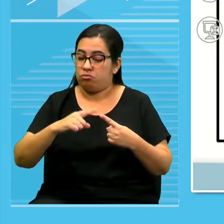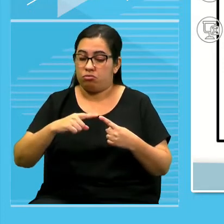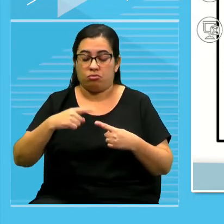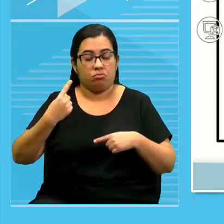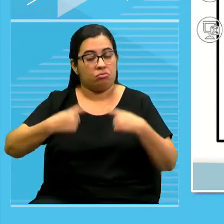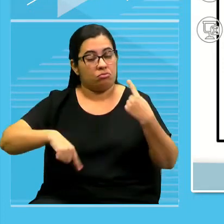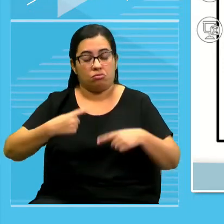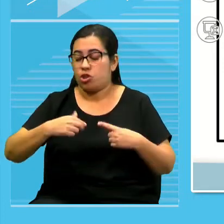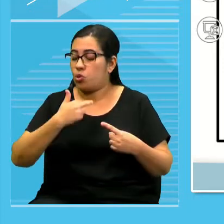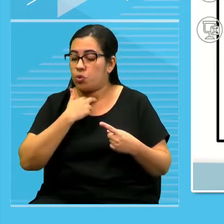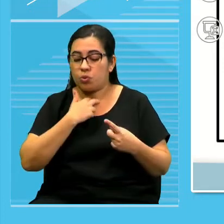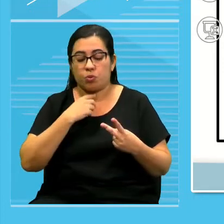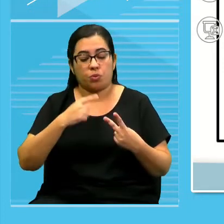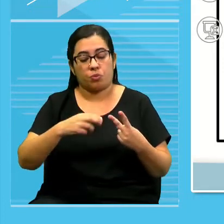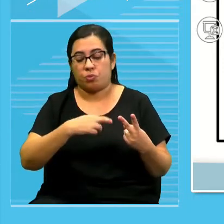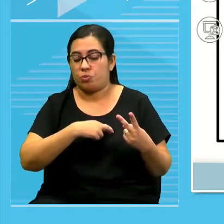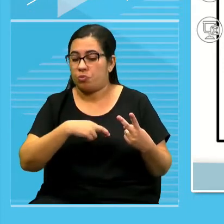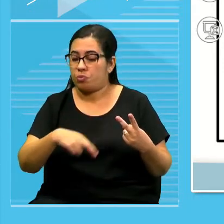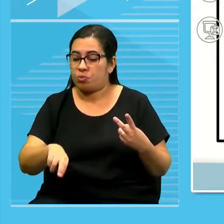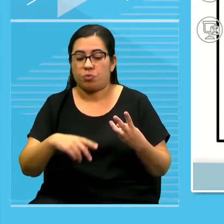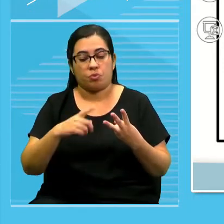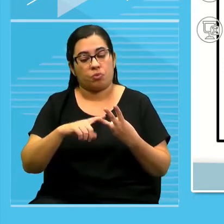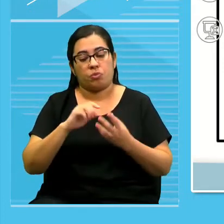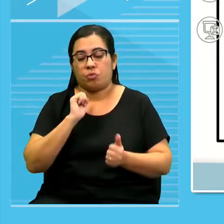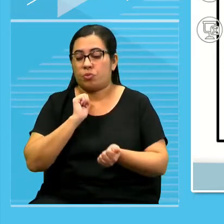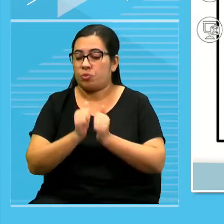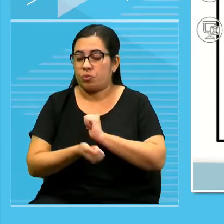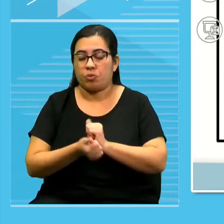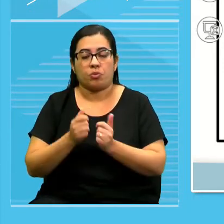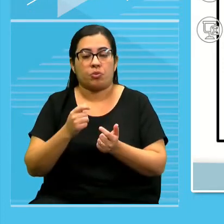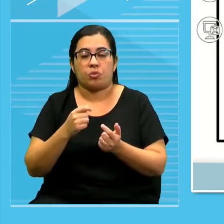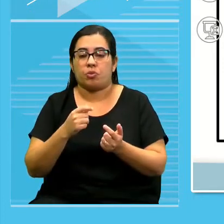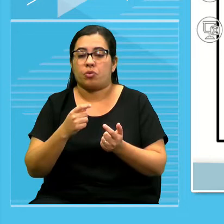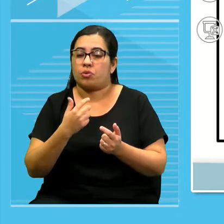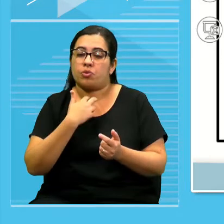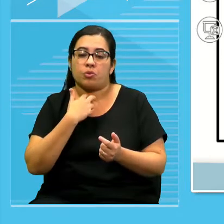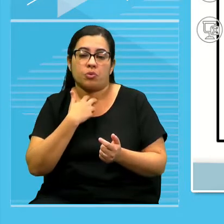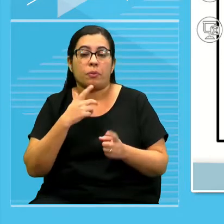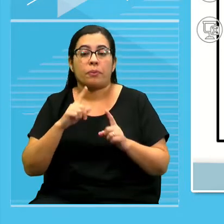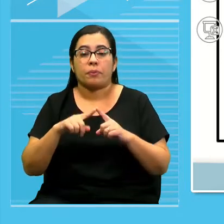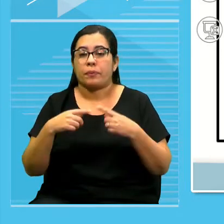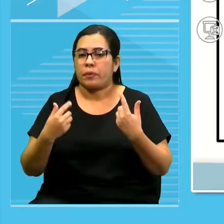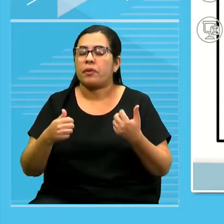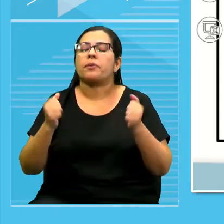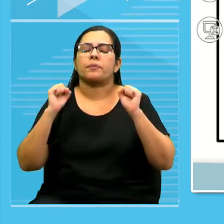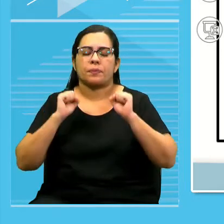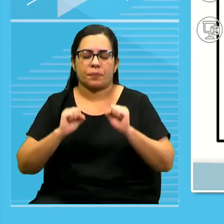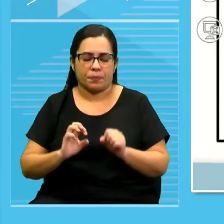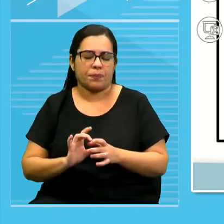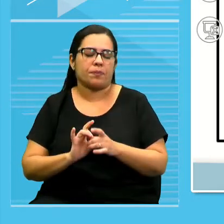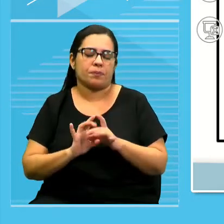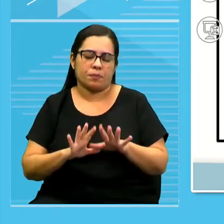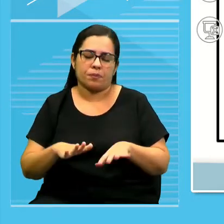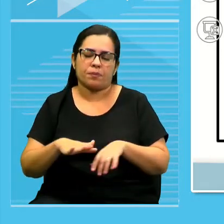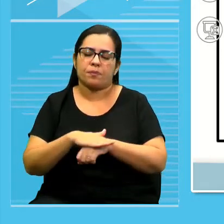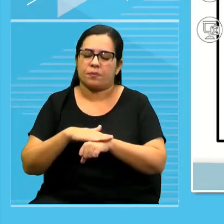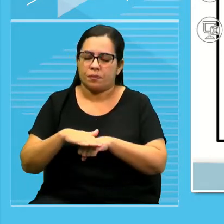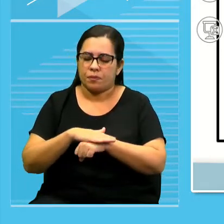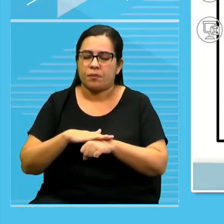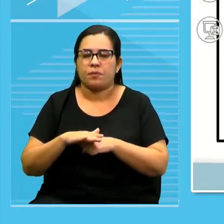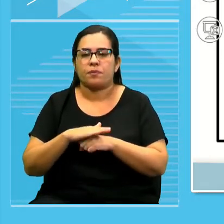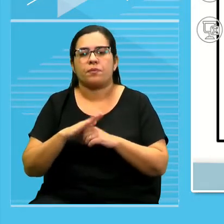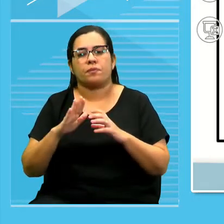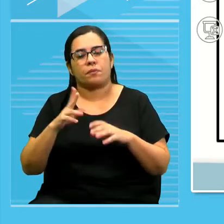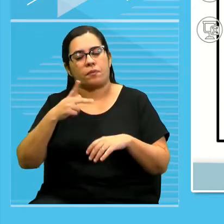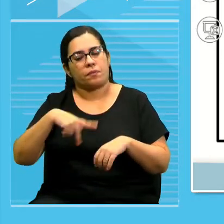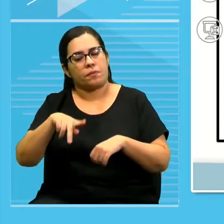de religião não se fala de futebol mas se fala sim ainda mais né dentro